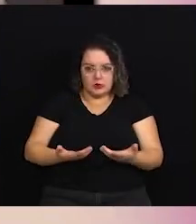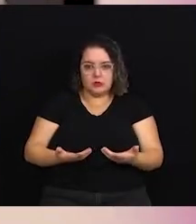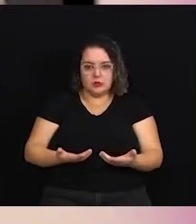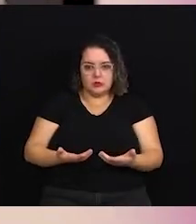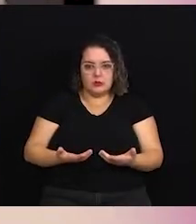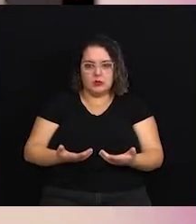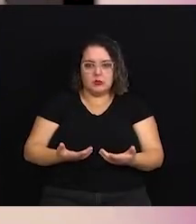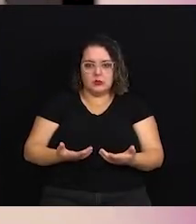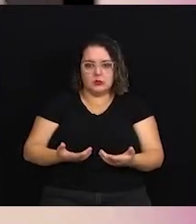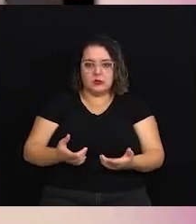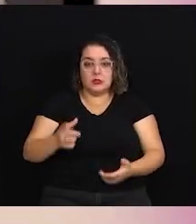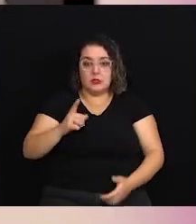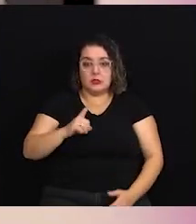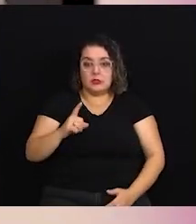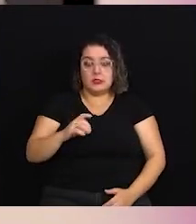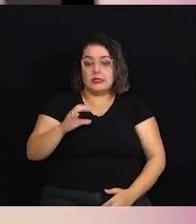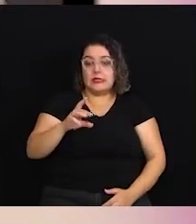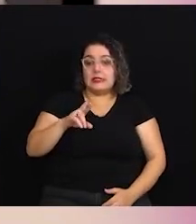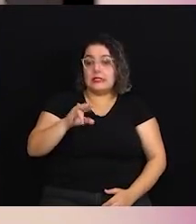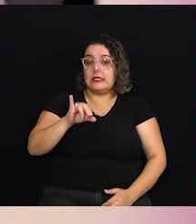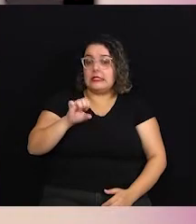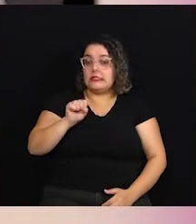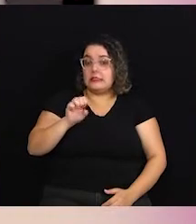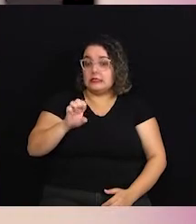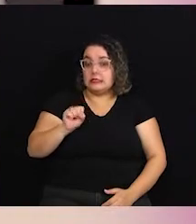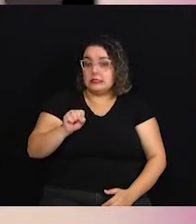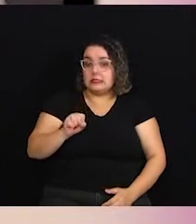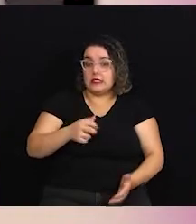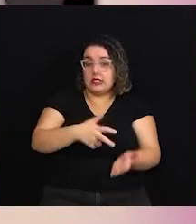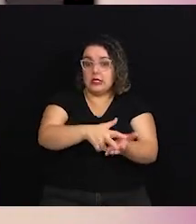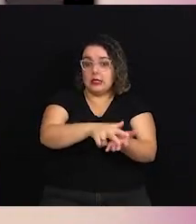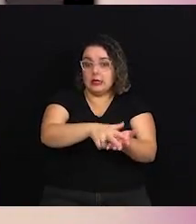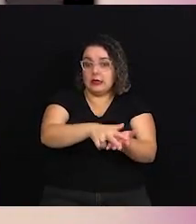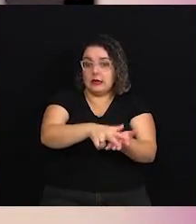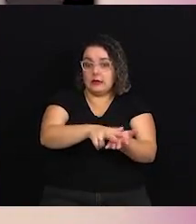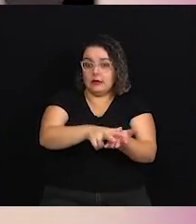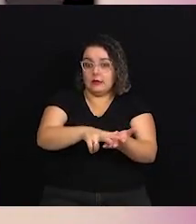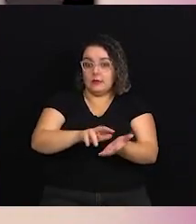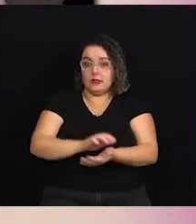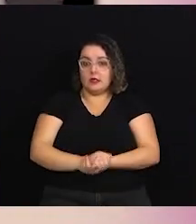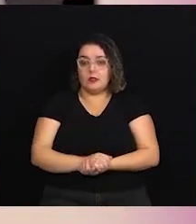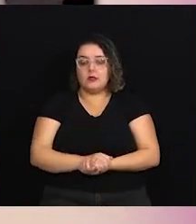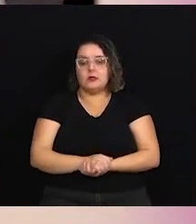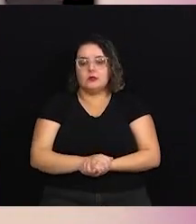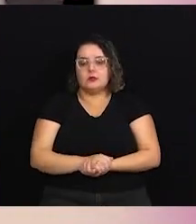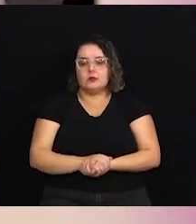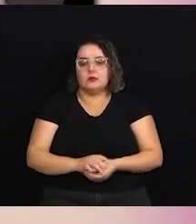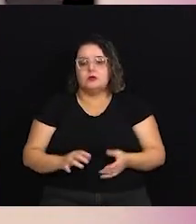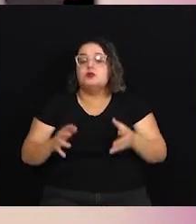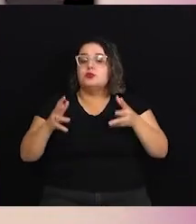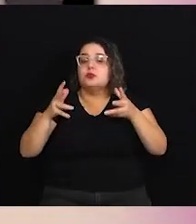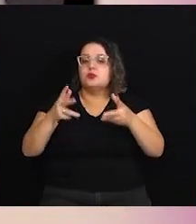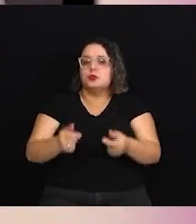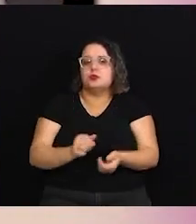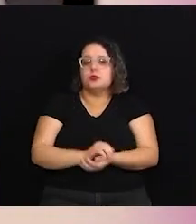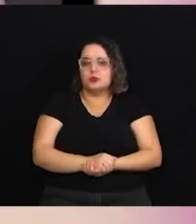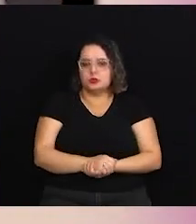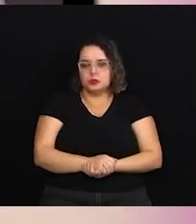isso ele tá gerando crises epilépticas Então são todos digamos é